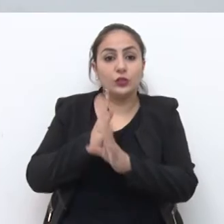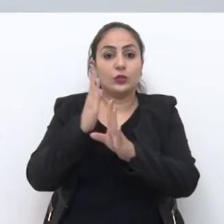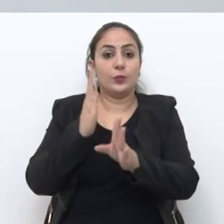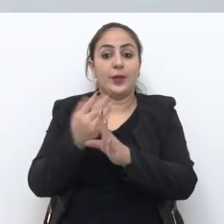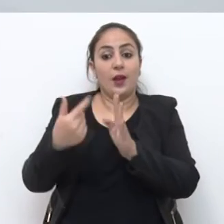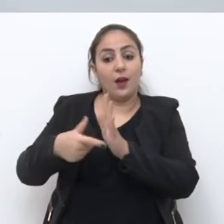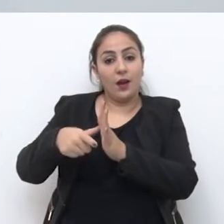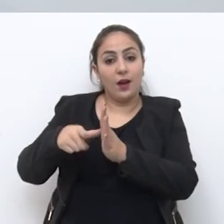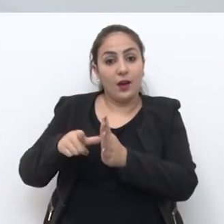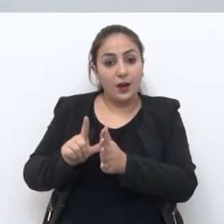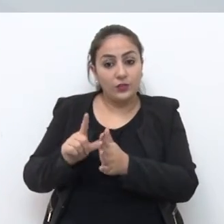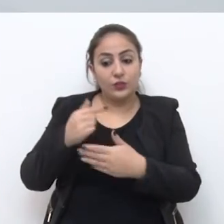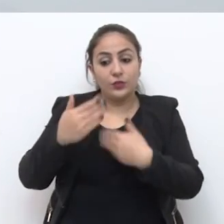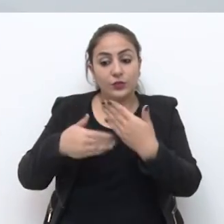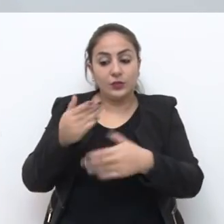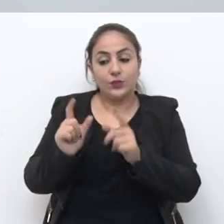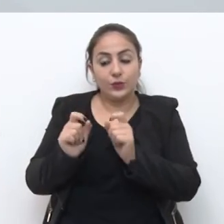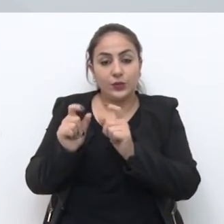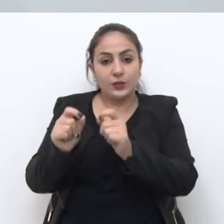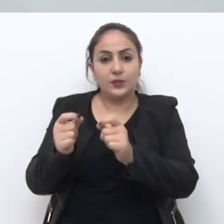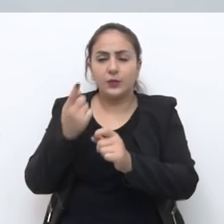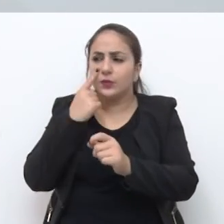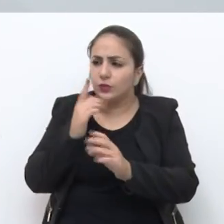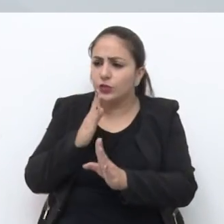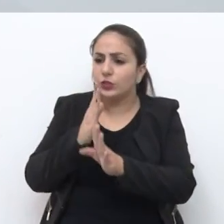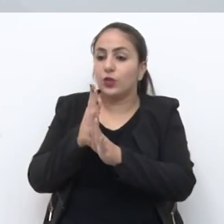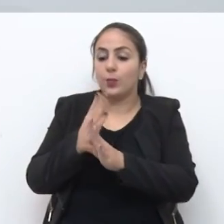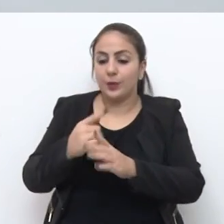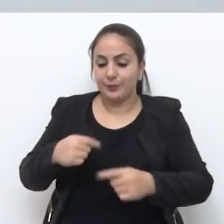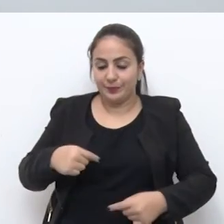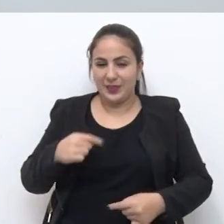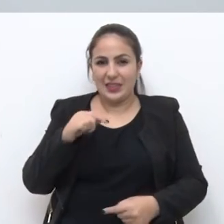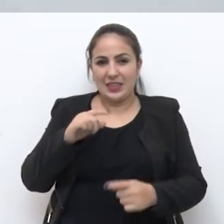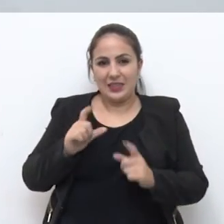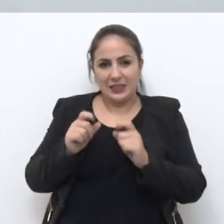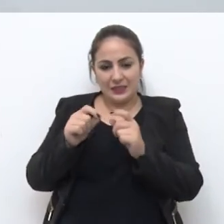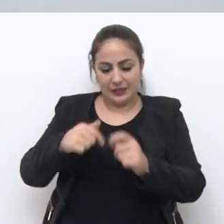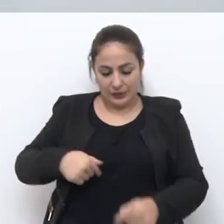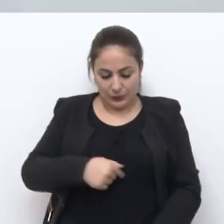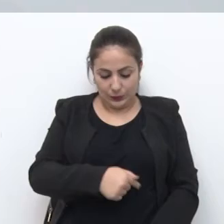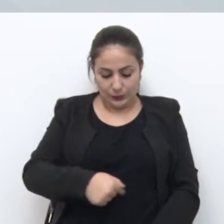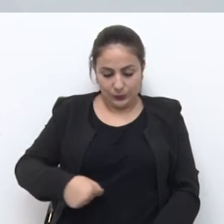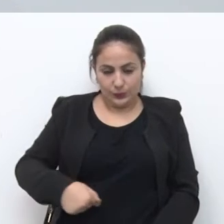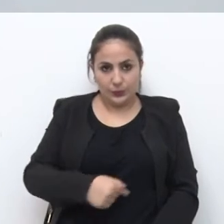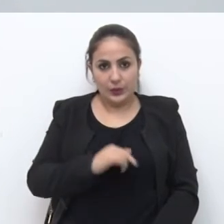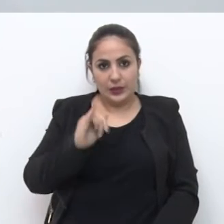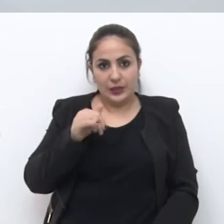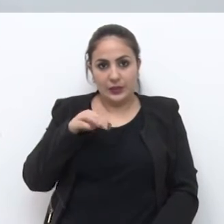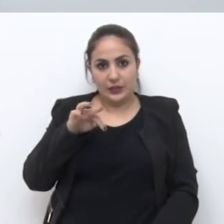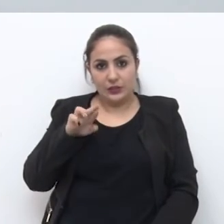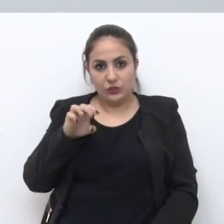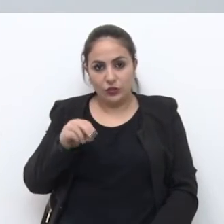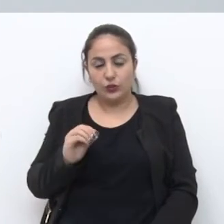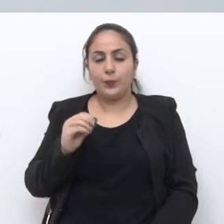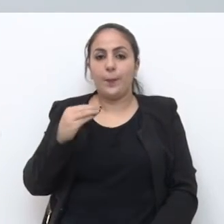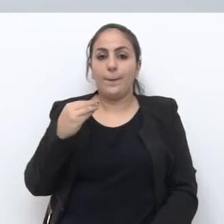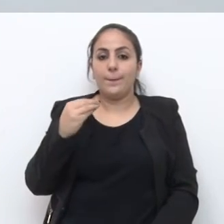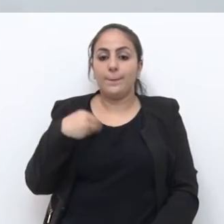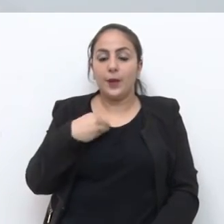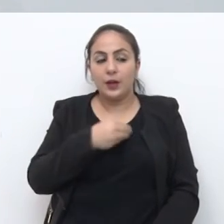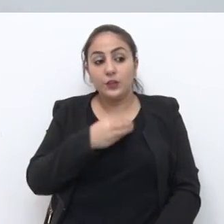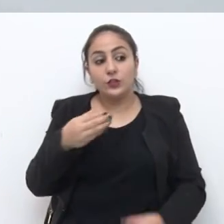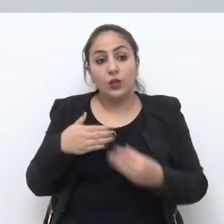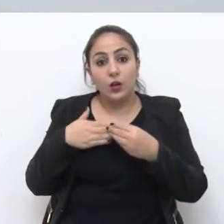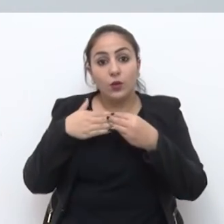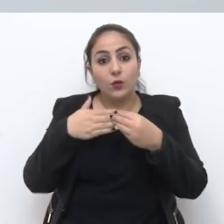diagnóstico pré-evolução para o câncer, diagnosticou-se um tumor de intestino. A partir disso, o médico normalmente ele é encaminhado a um